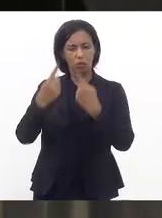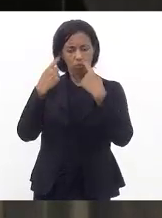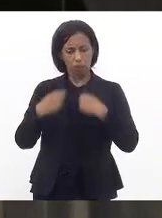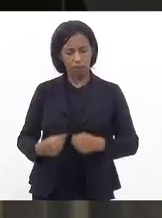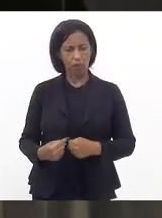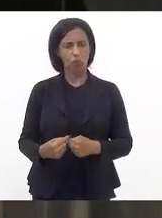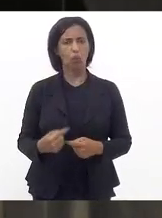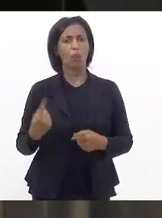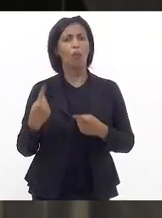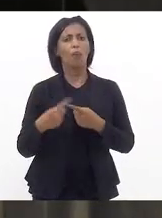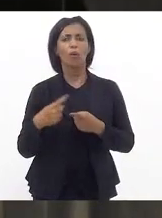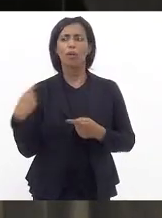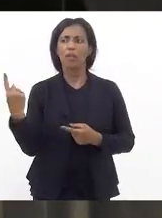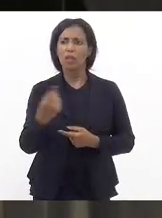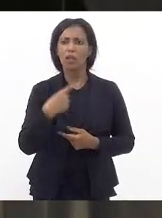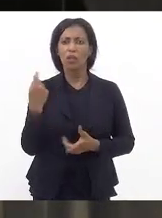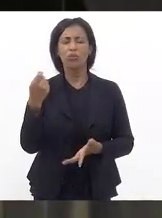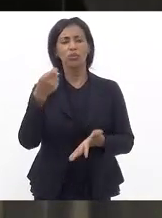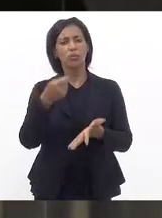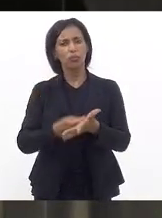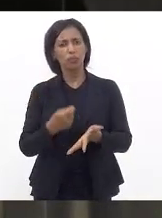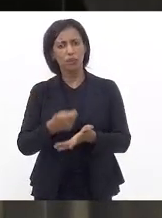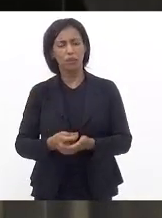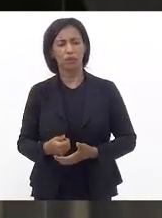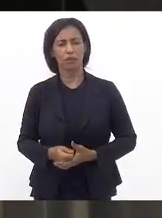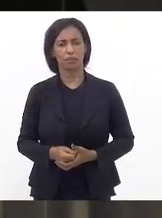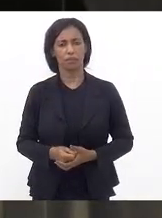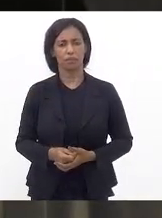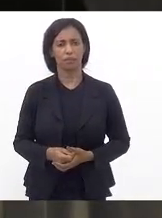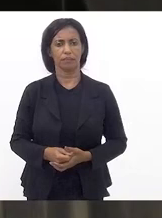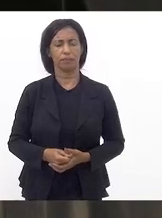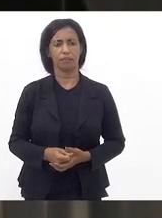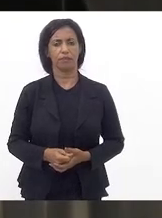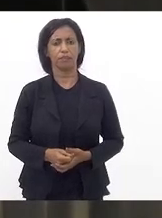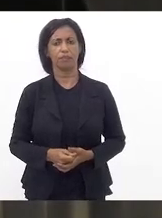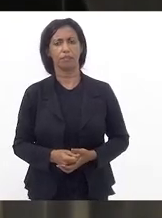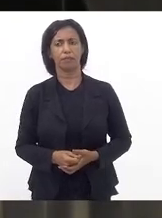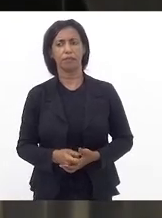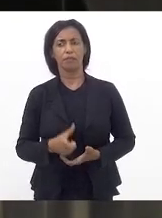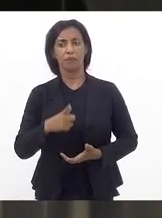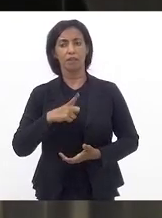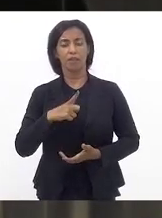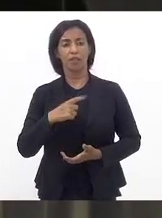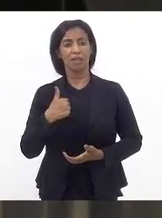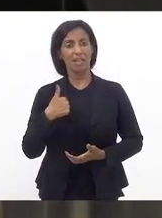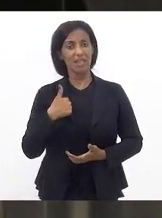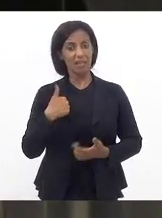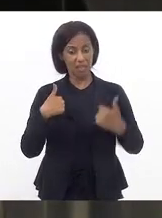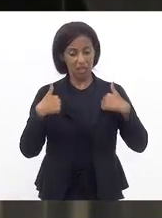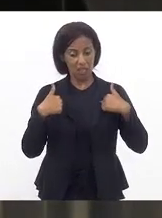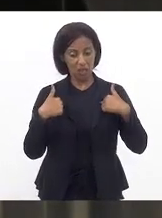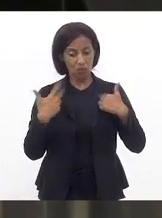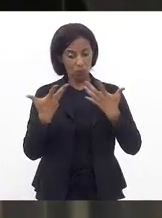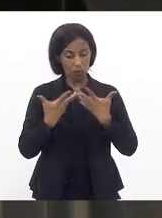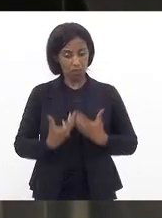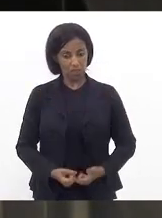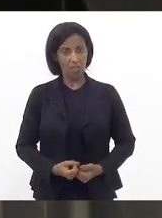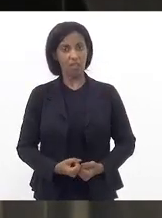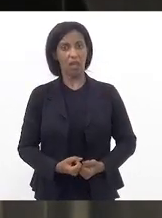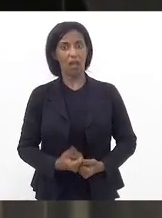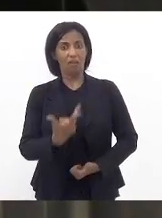usuário por quê que nós estamos lutando e tem que ter o meu consentimento